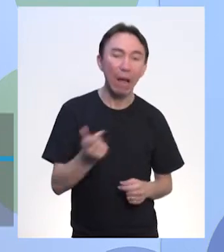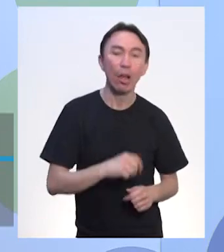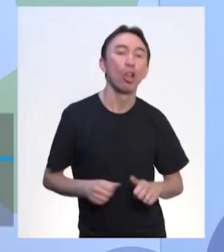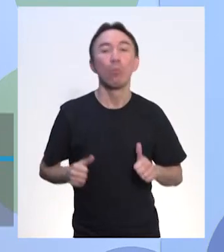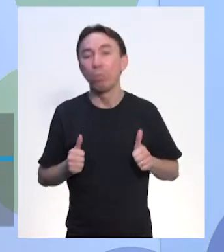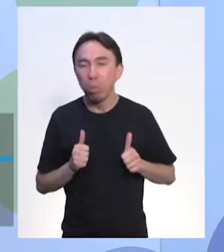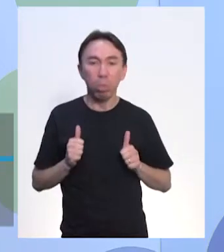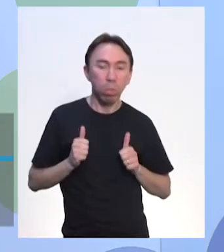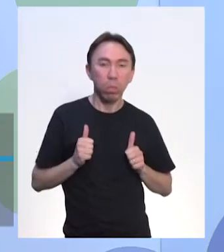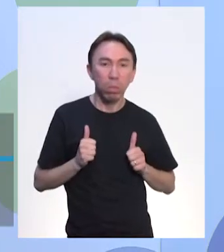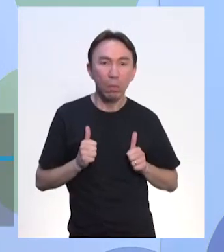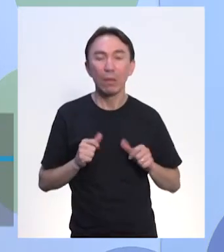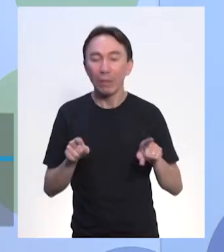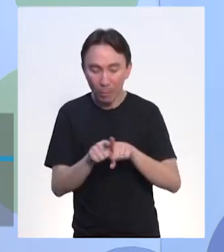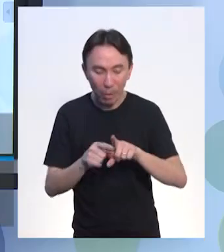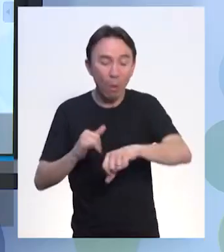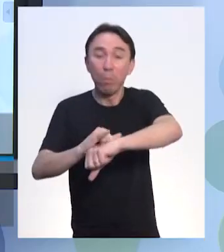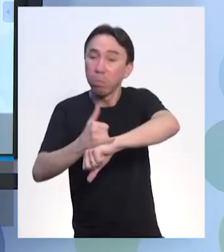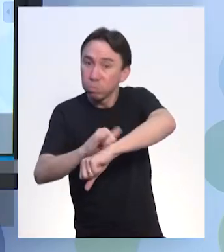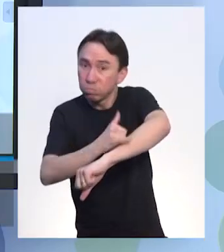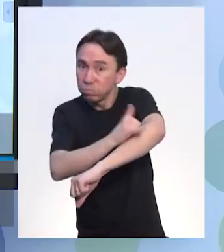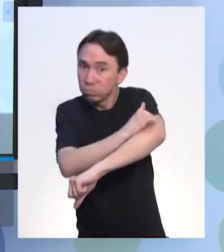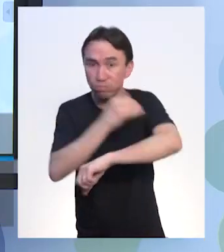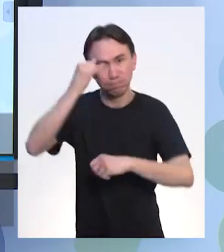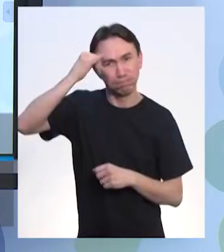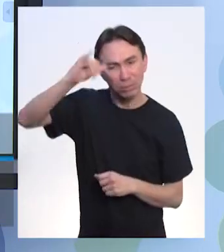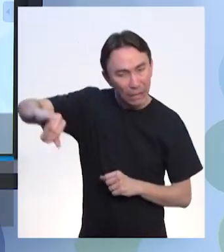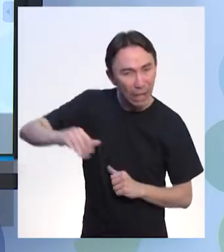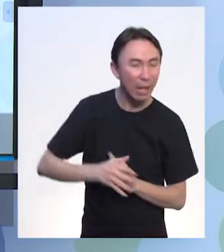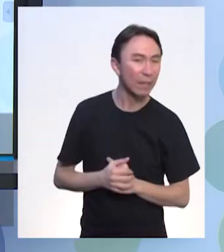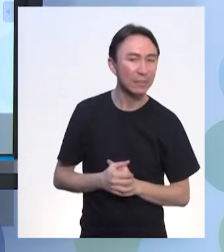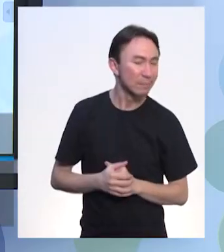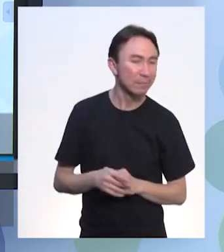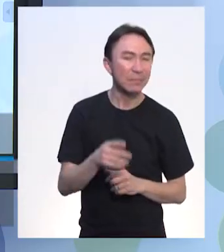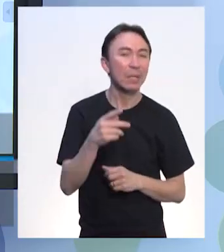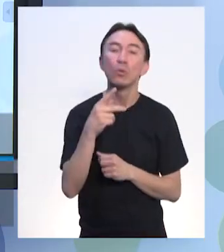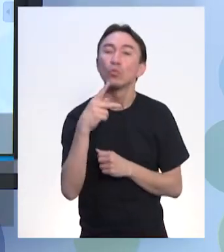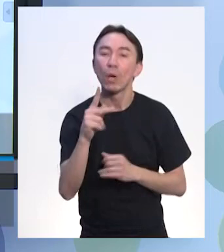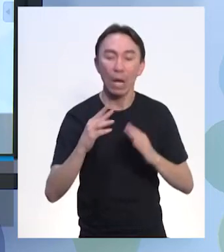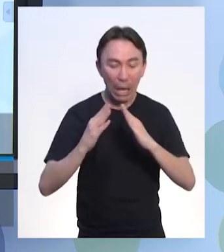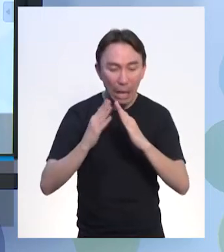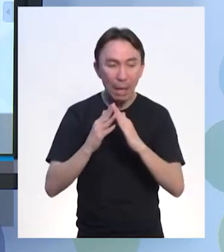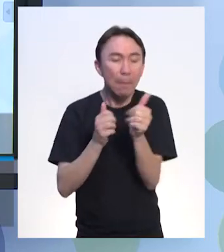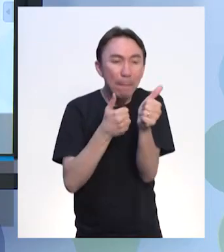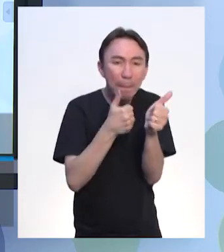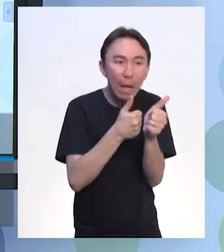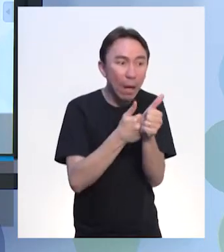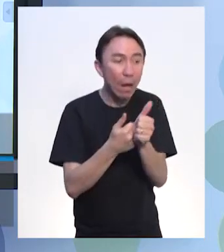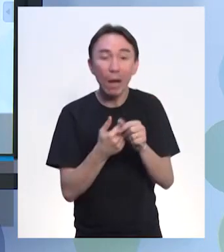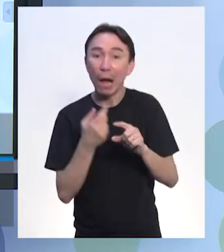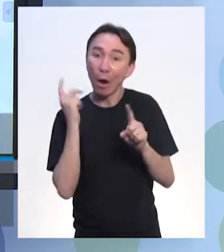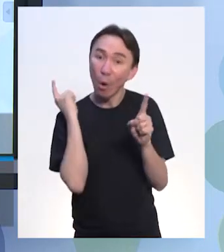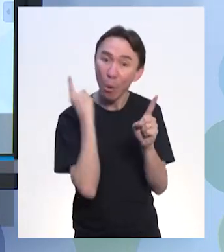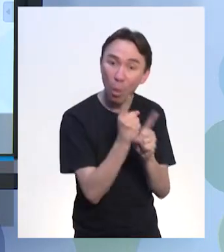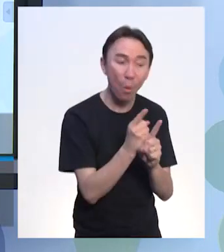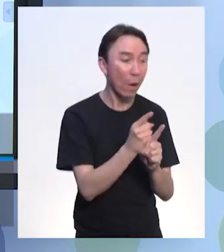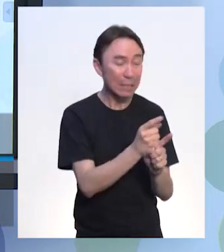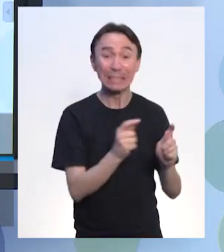preveni-las. Isso, então você encontrou ali perto da sua casa um lugar que tenha um local disponível para uma prática de